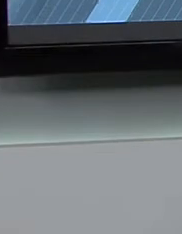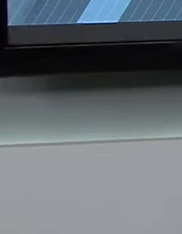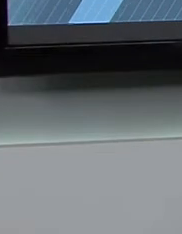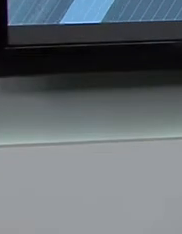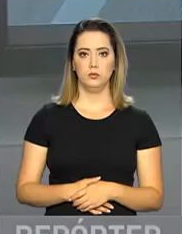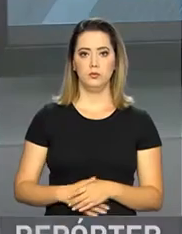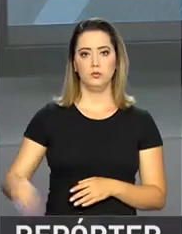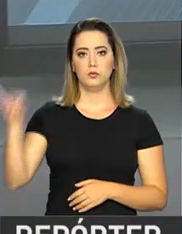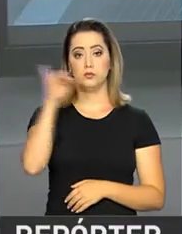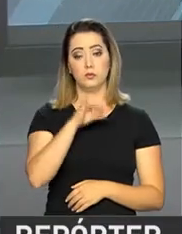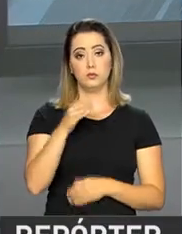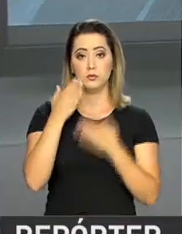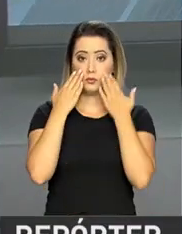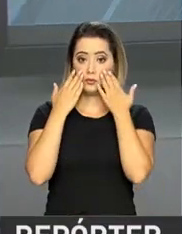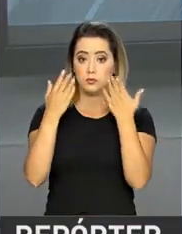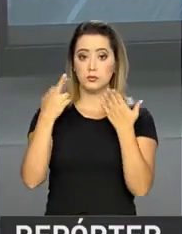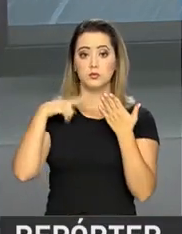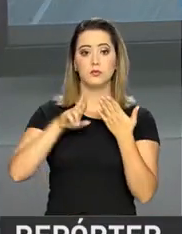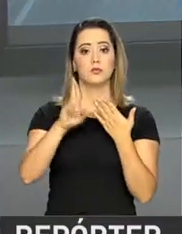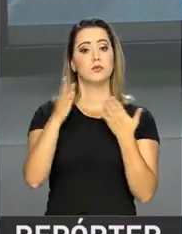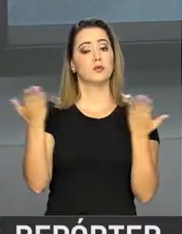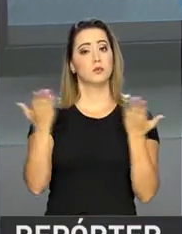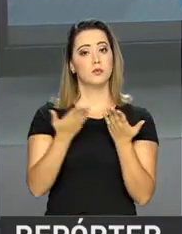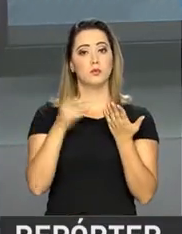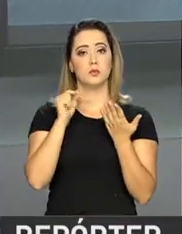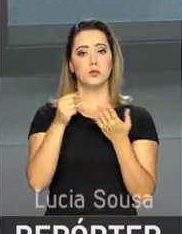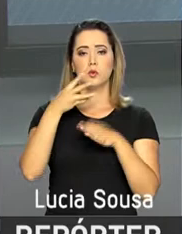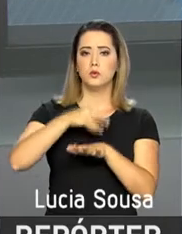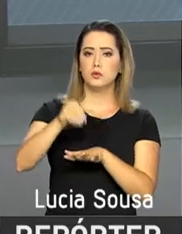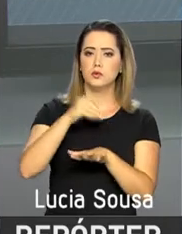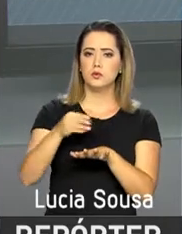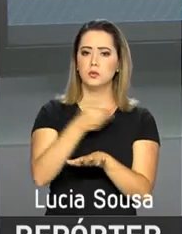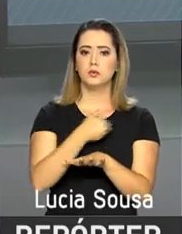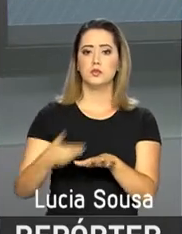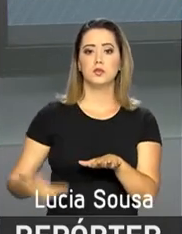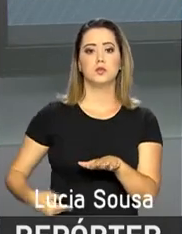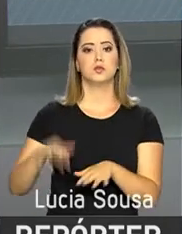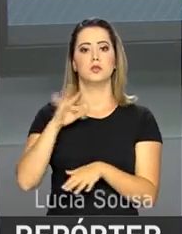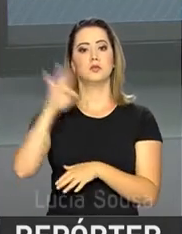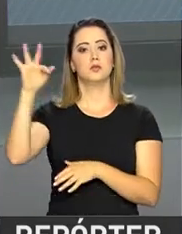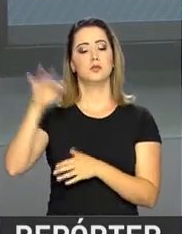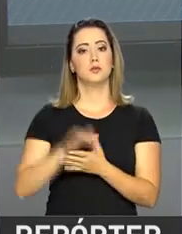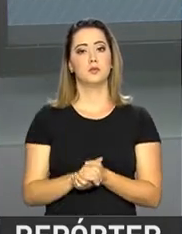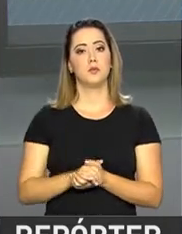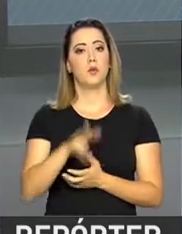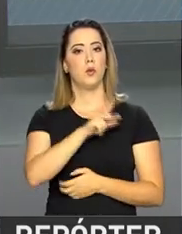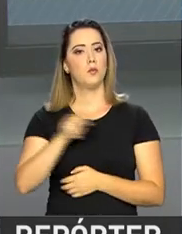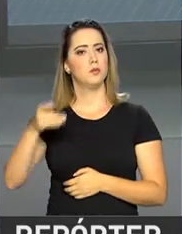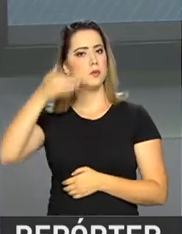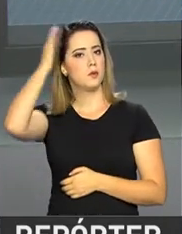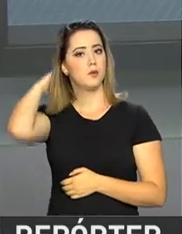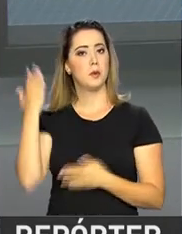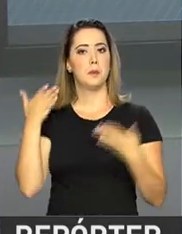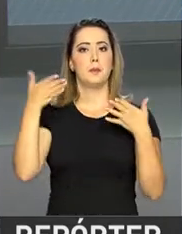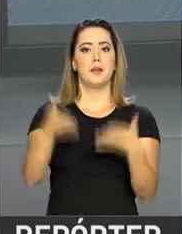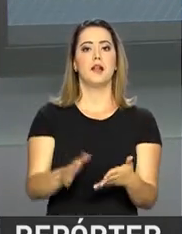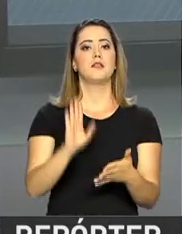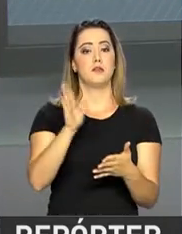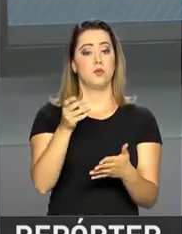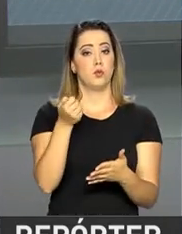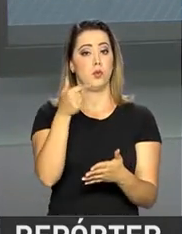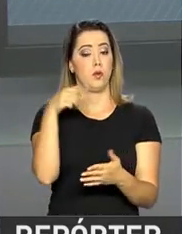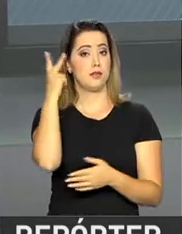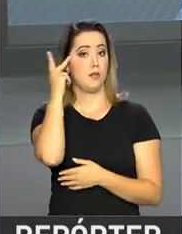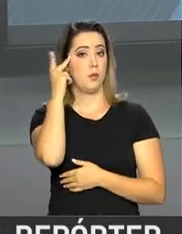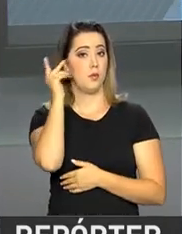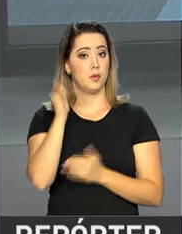olá o repórter nbr está no ar com as notícias do governo federal o presidente michel temer participa daqui a pouco em